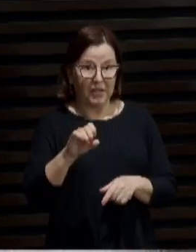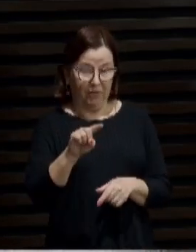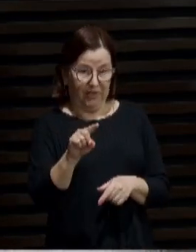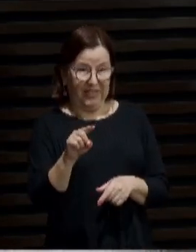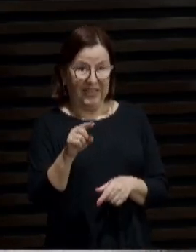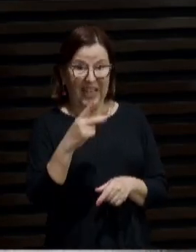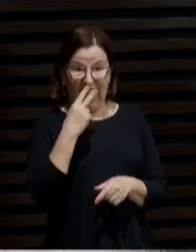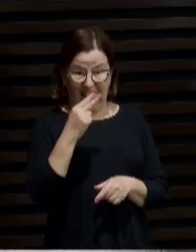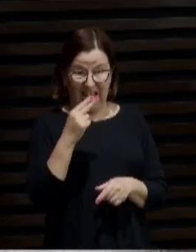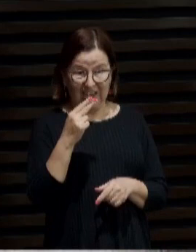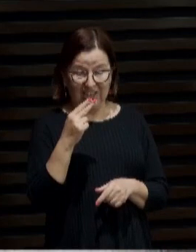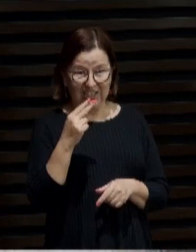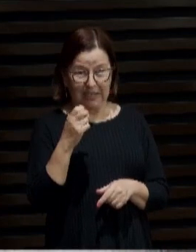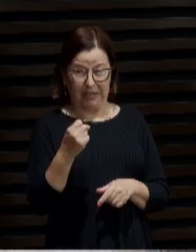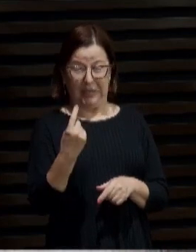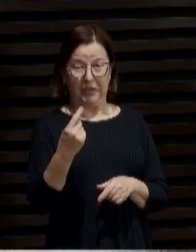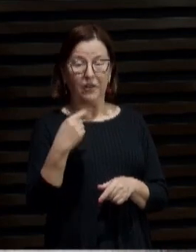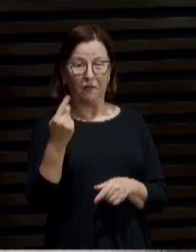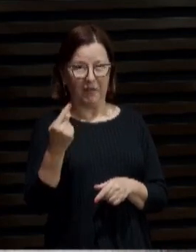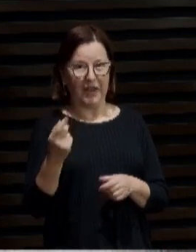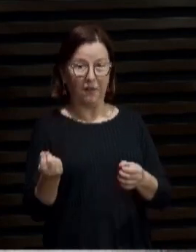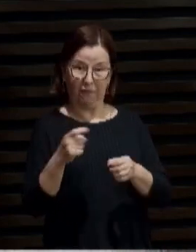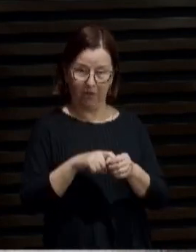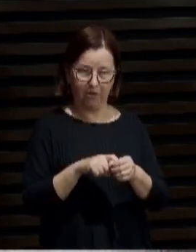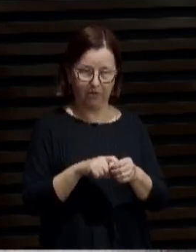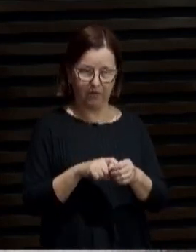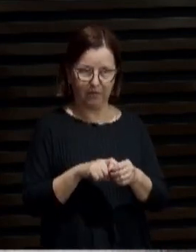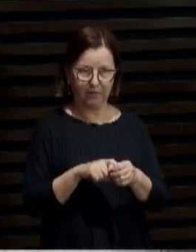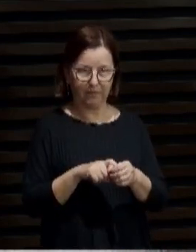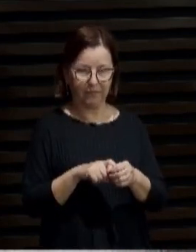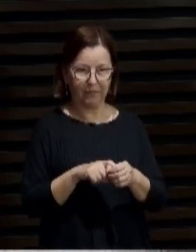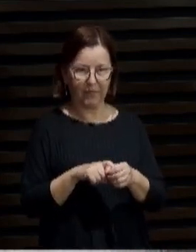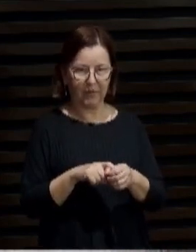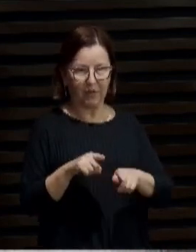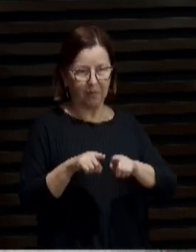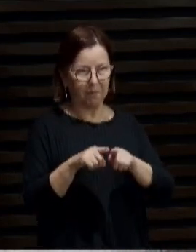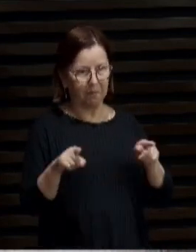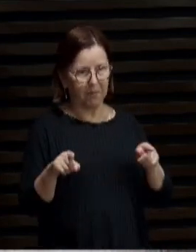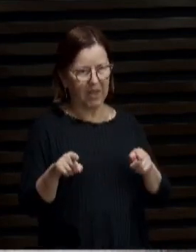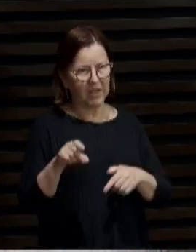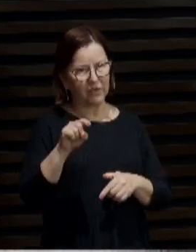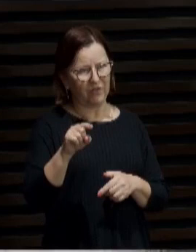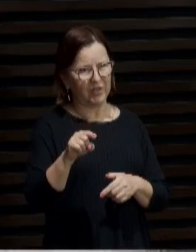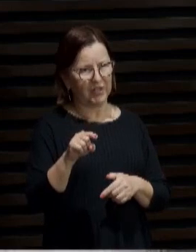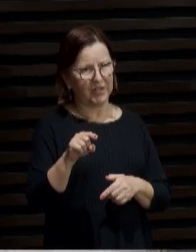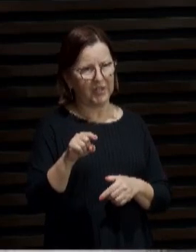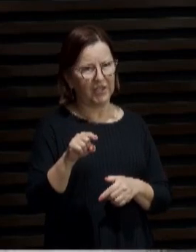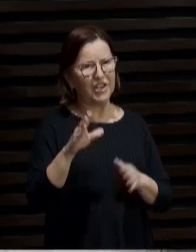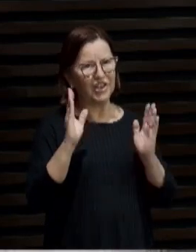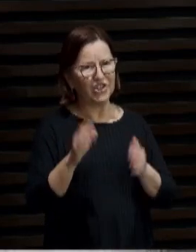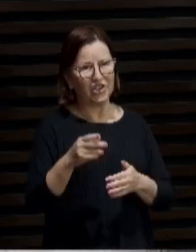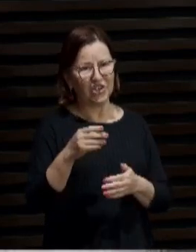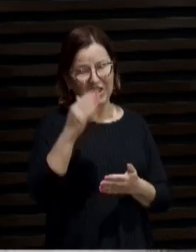retorno, né? Mas pense um pouco em você. Você já não foi levado por doutrina esquisita? Você já acreditou